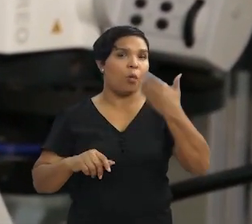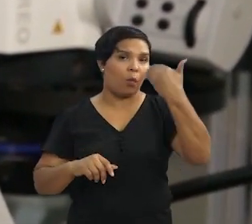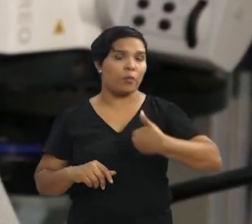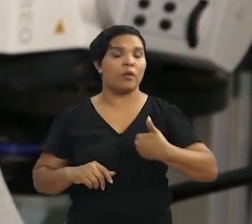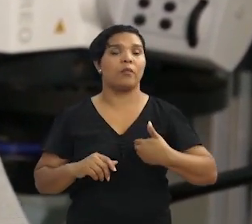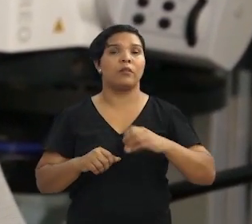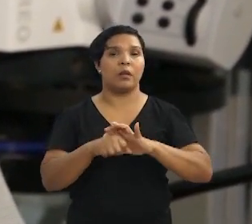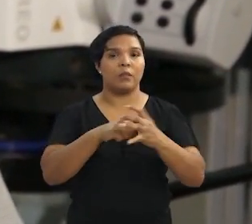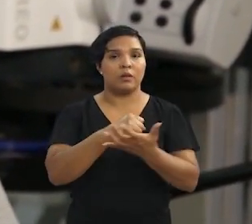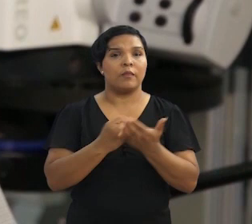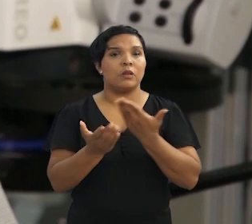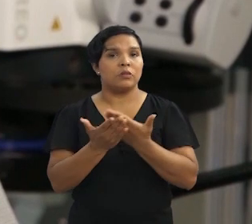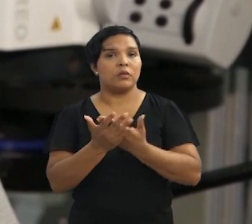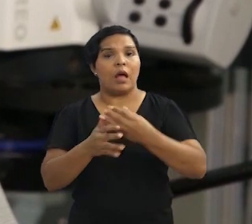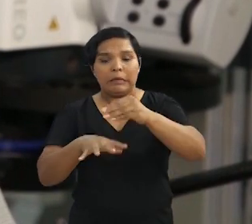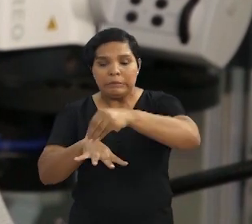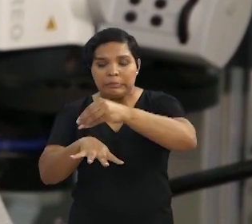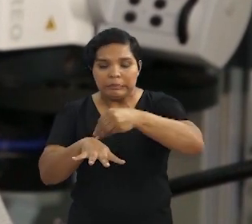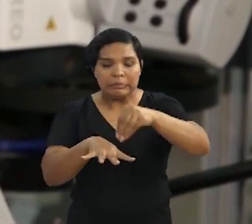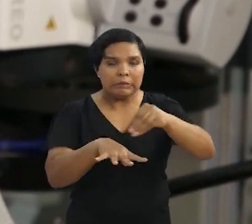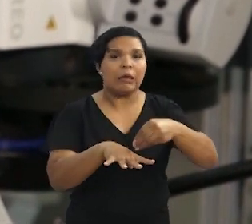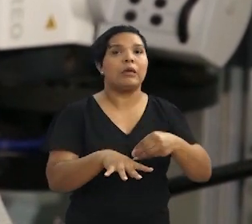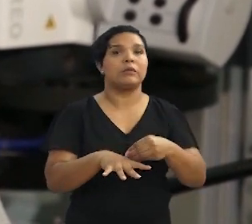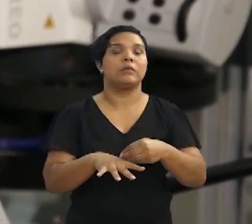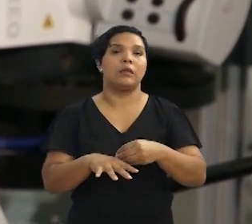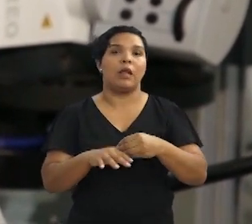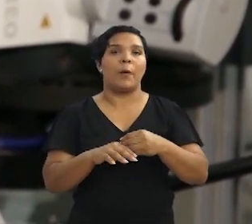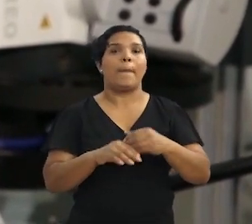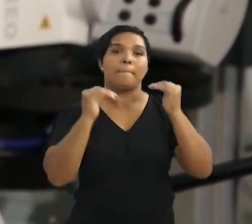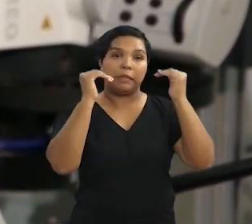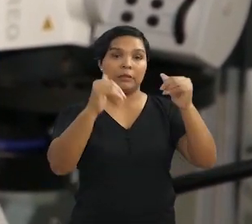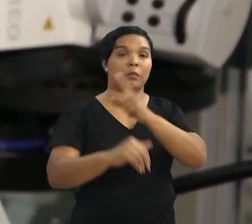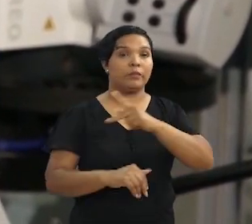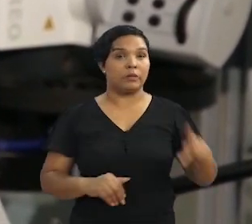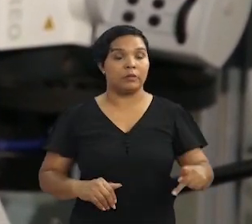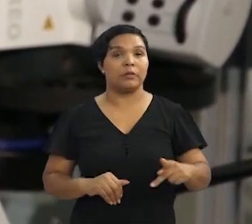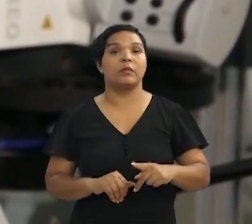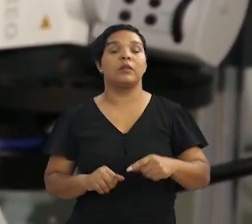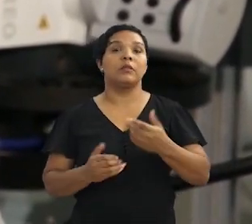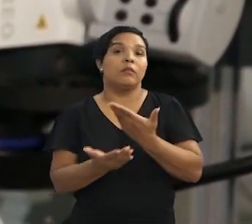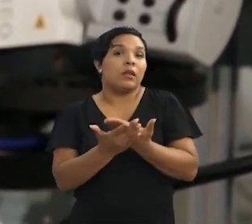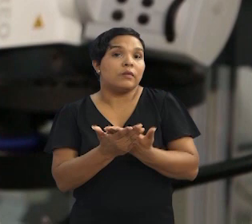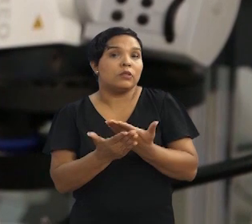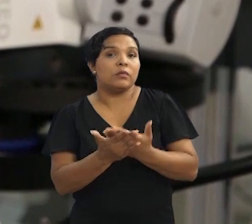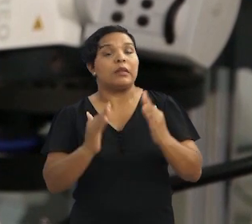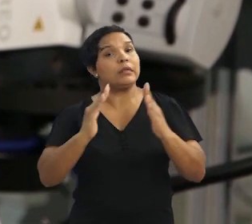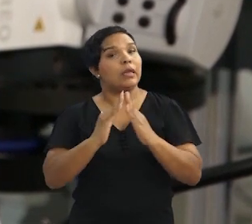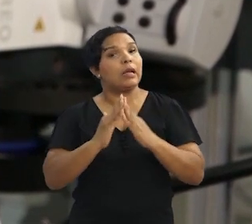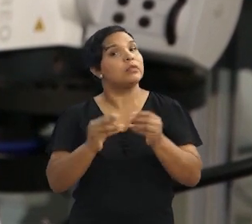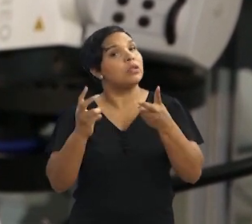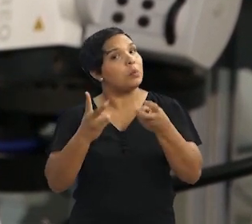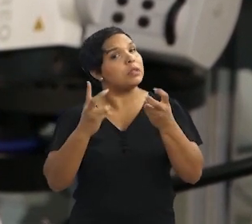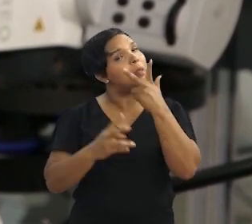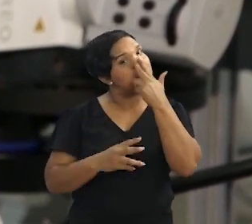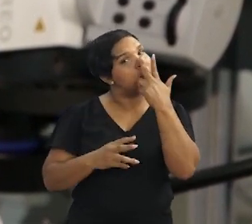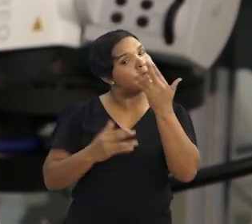comigo em casa, porque estava no meio da pandemia, e eu precisava estudar os fósseis, né, claro, com a autorização do professor. E aí, estava estudando